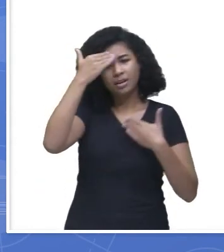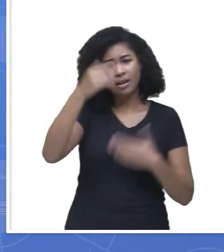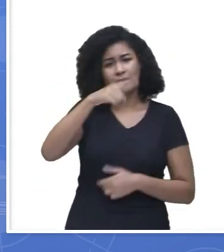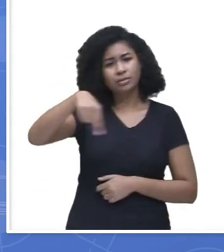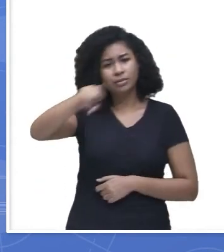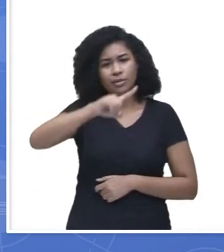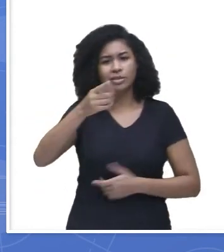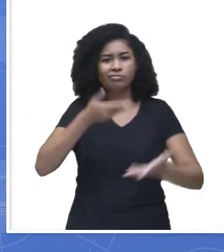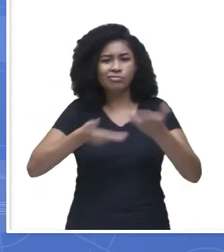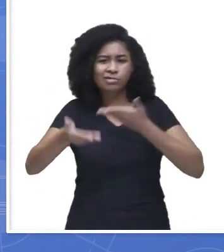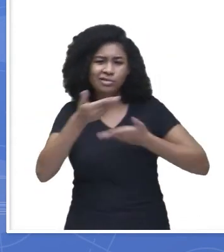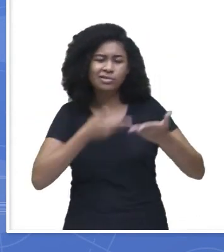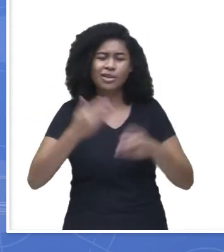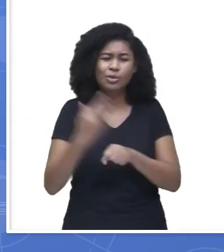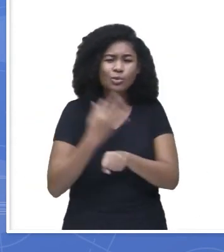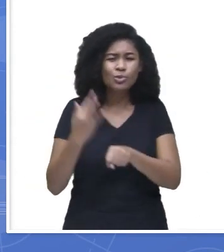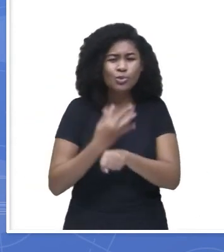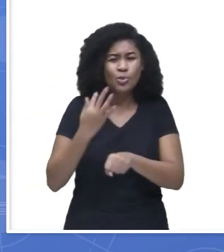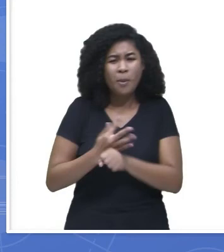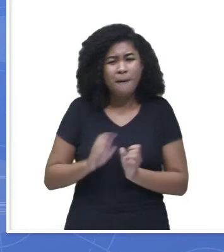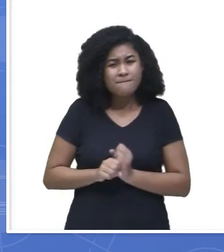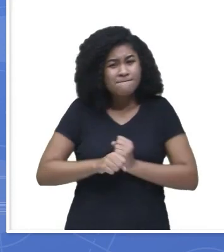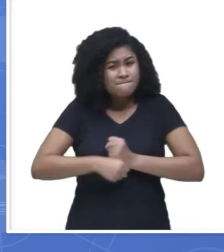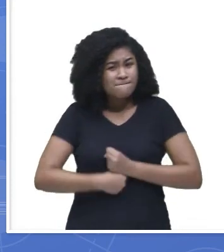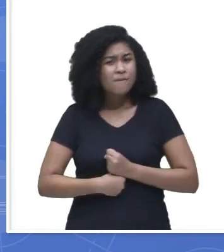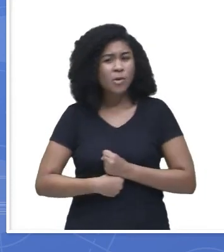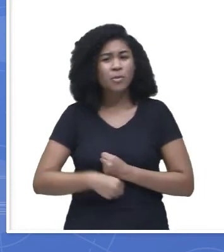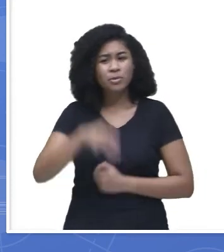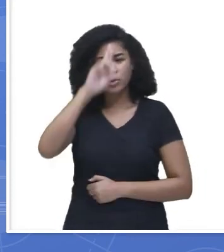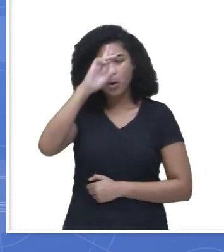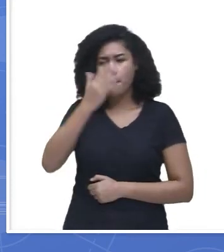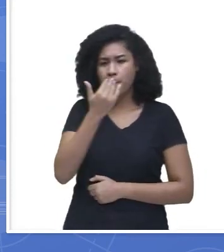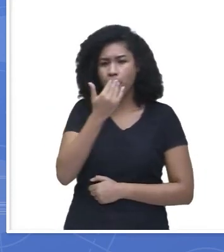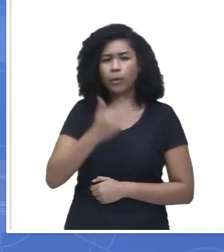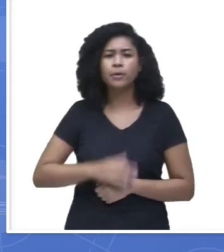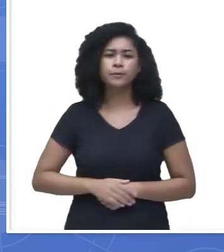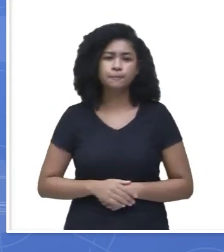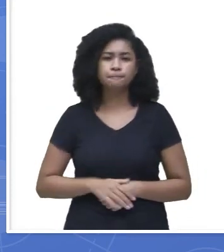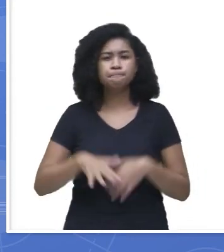vocês, por terem aguentado aí a hora do lanche, daqui a pouco, tá bom? Qualquer